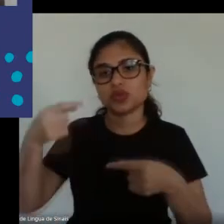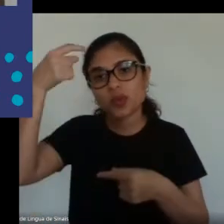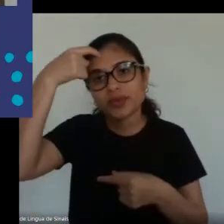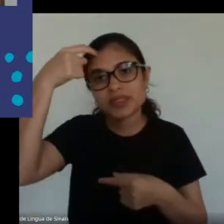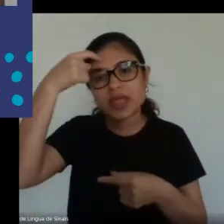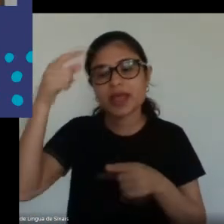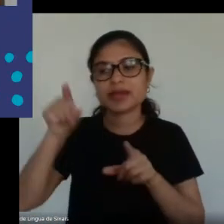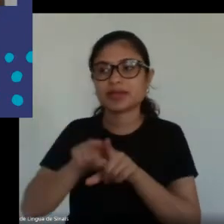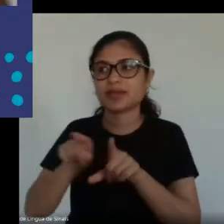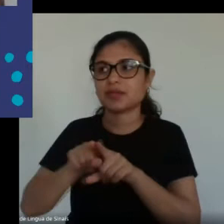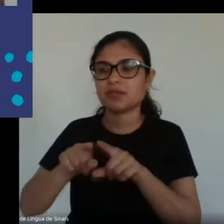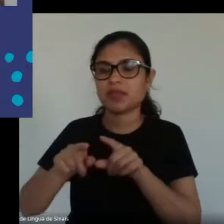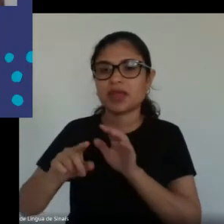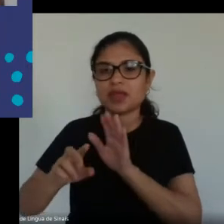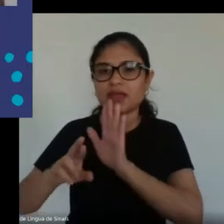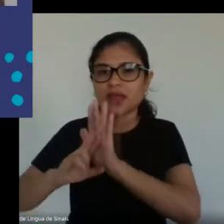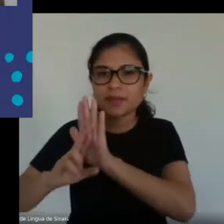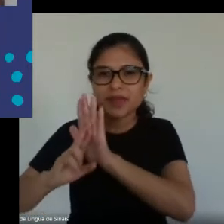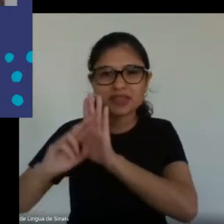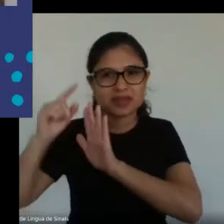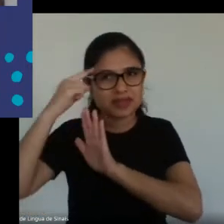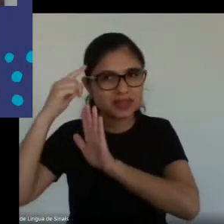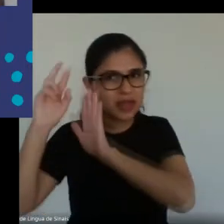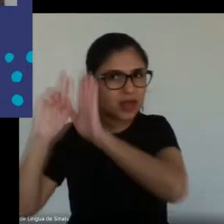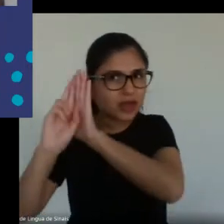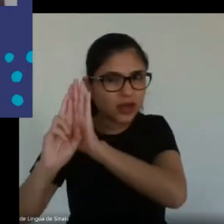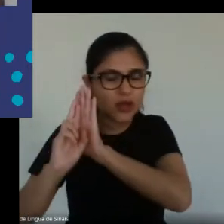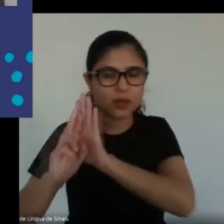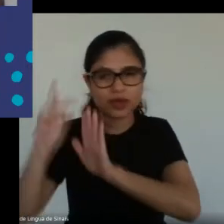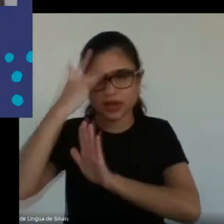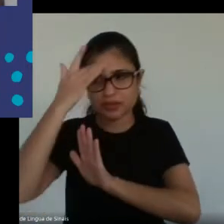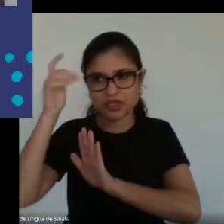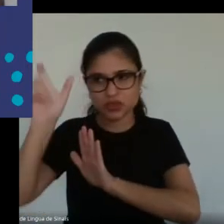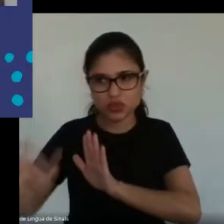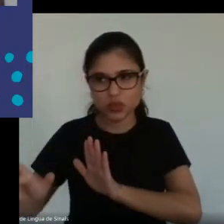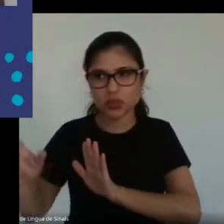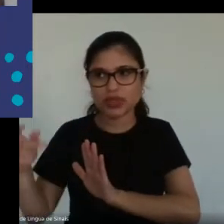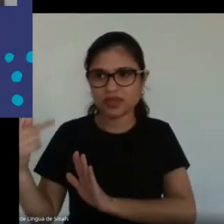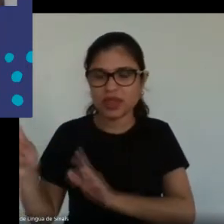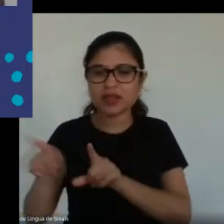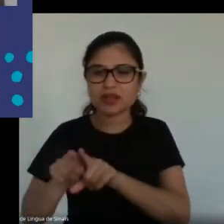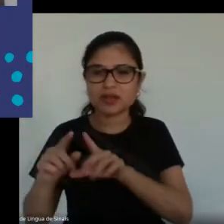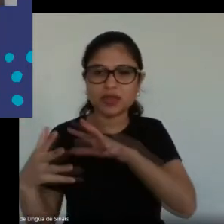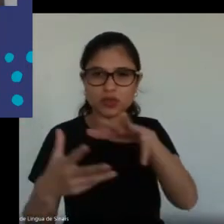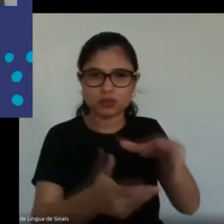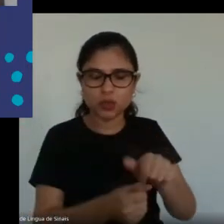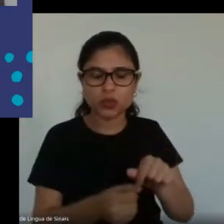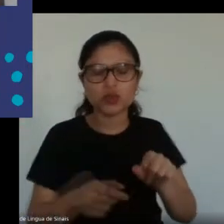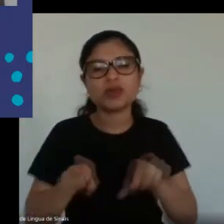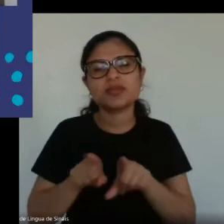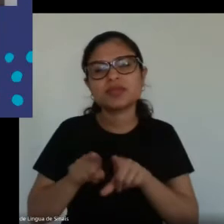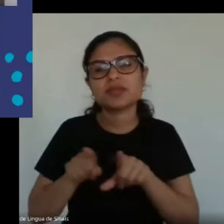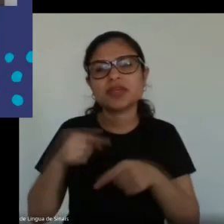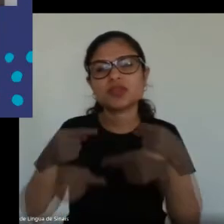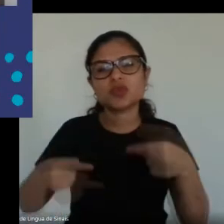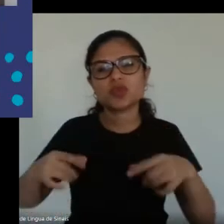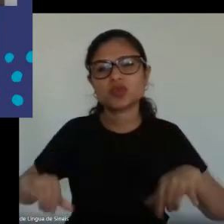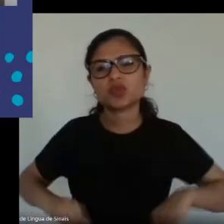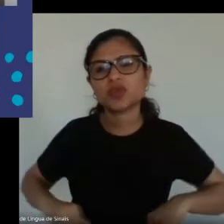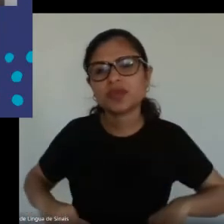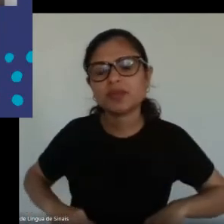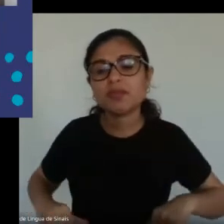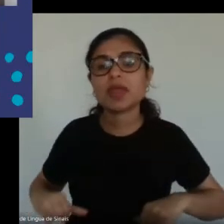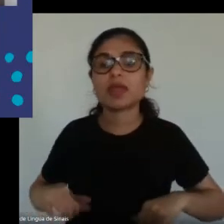as representações que essa pessoa tem de si, do mundo, discutindo todo o sofrimento que ser preto,